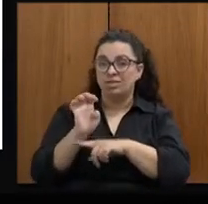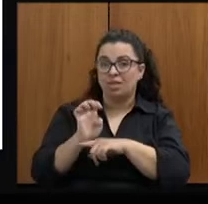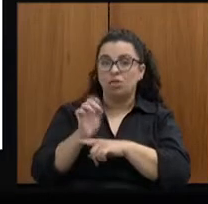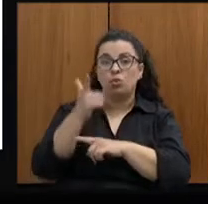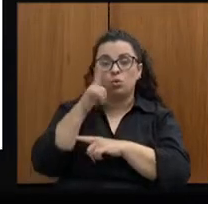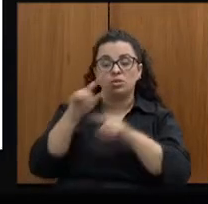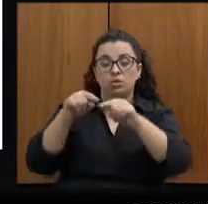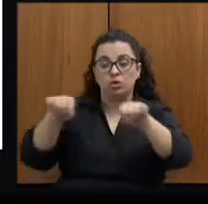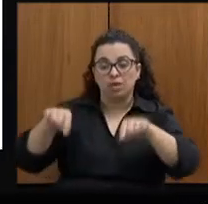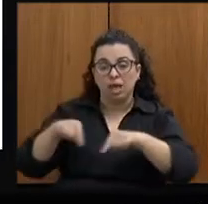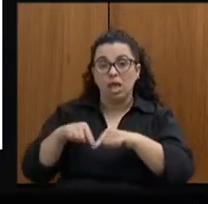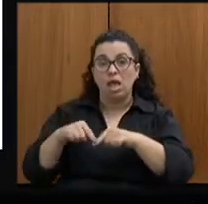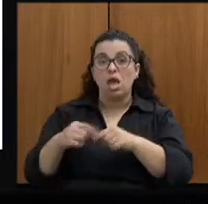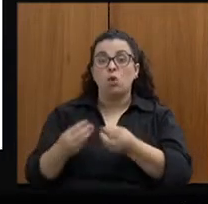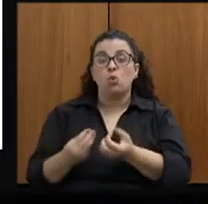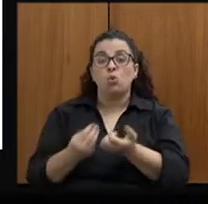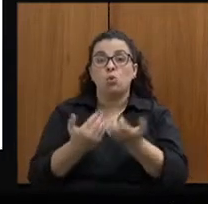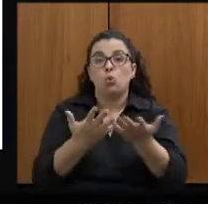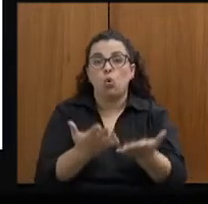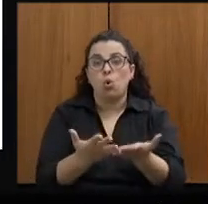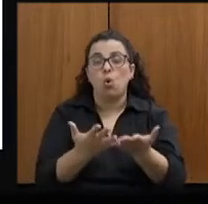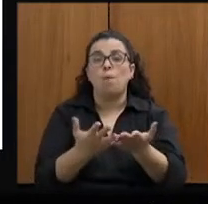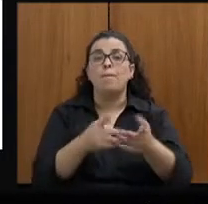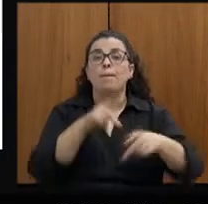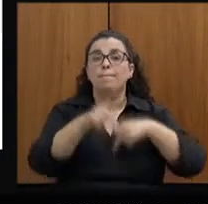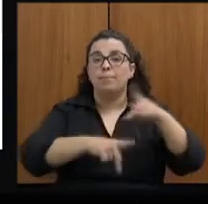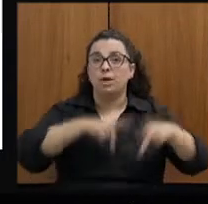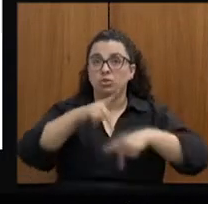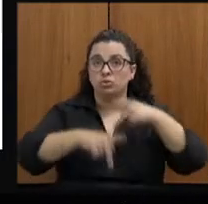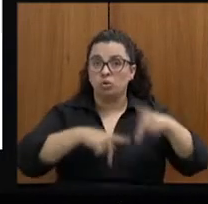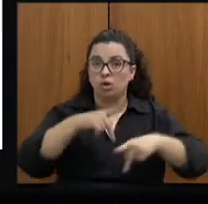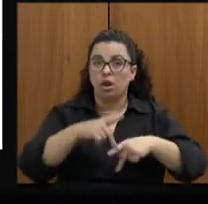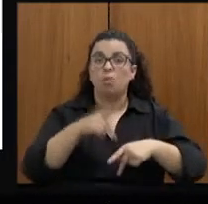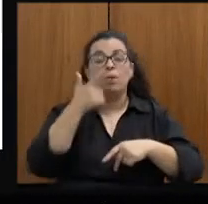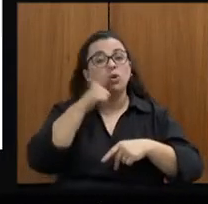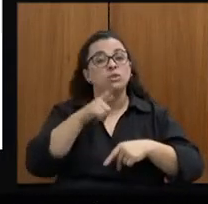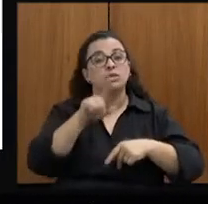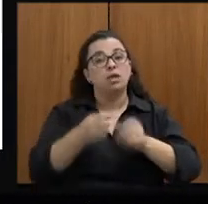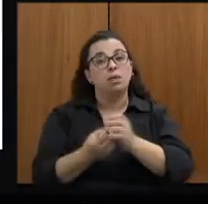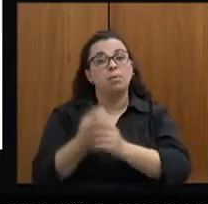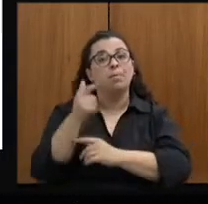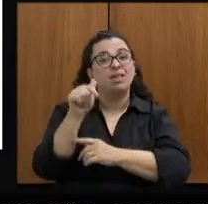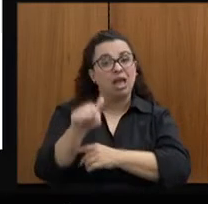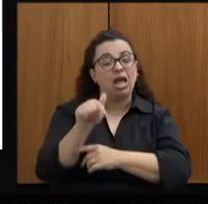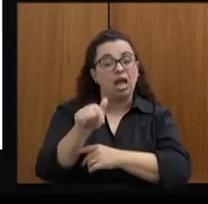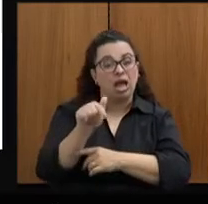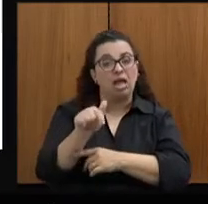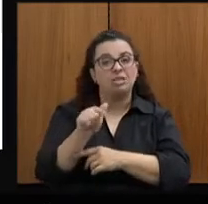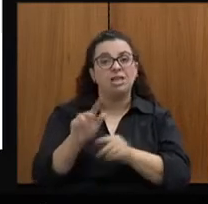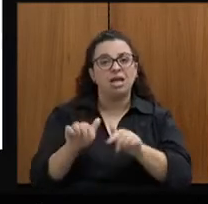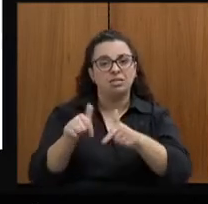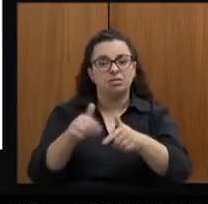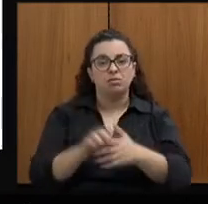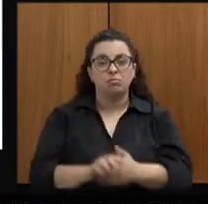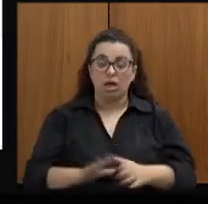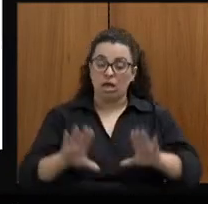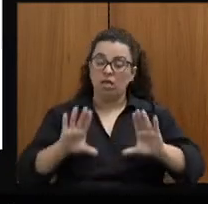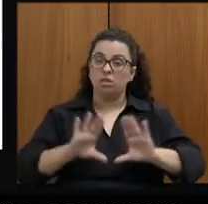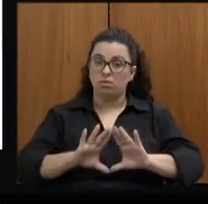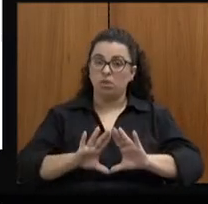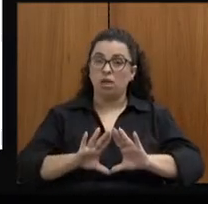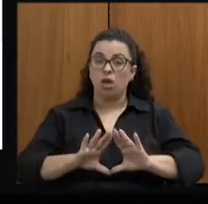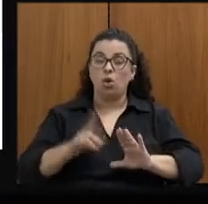Pastoral Nacional do Povo de Rua para implementar este equipamento. A Assembleia Legislativa fez uma